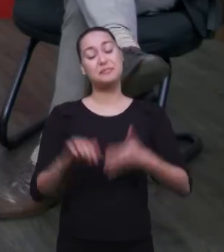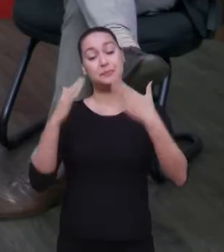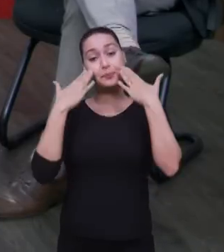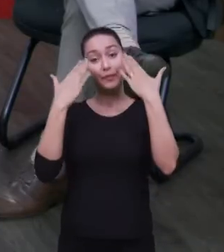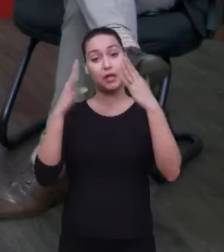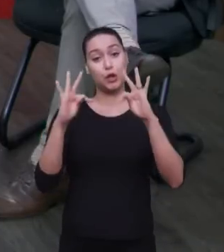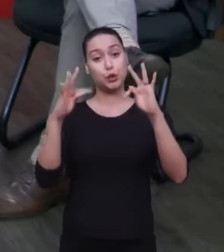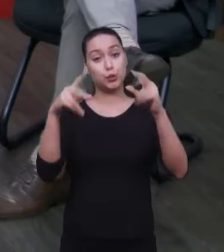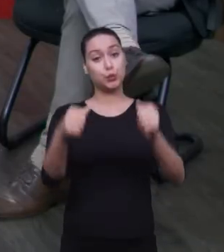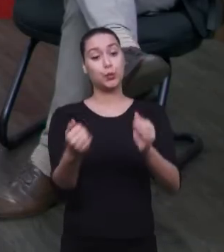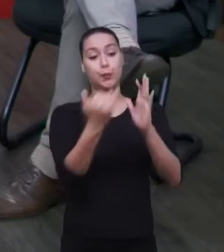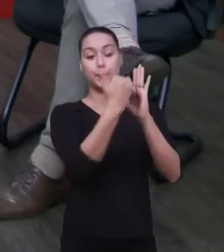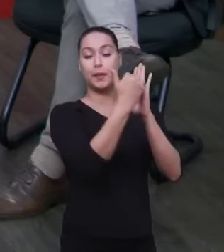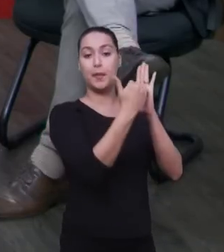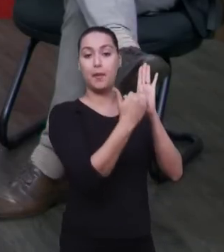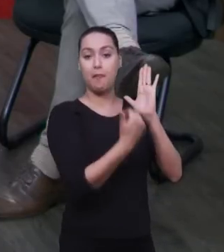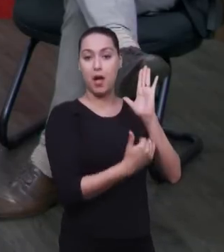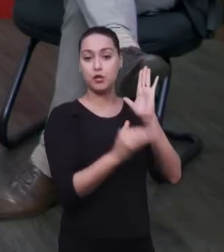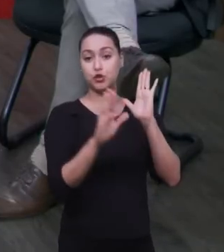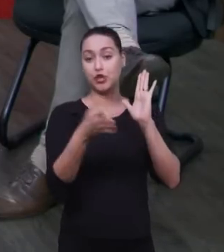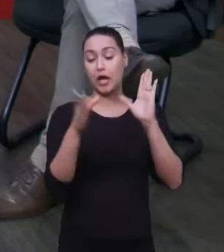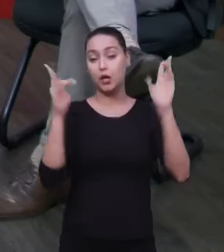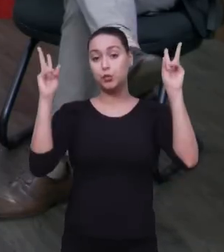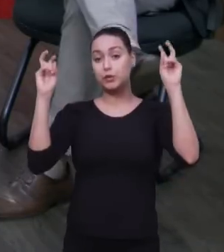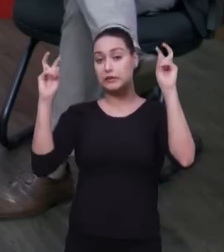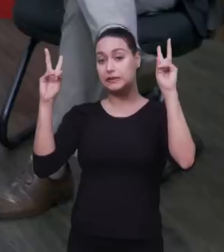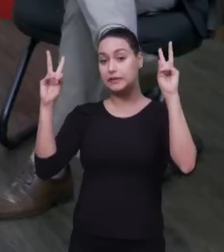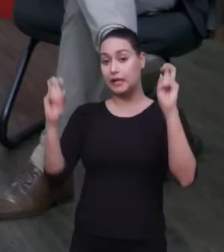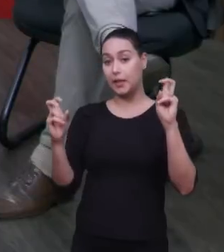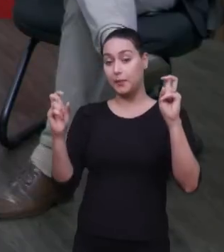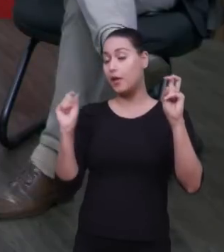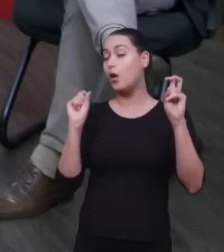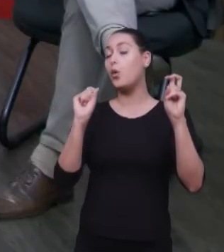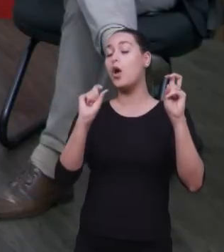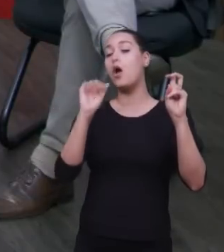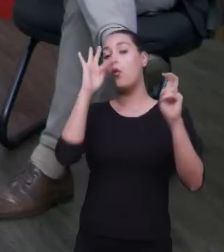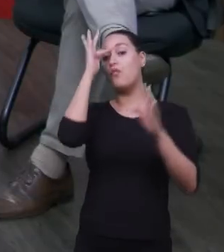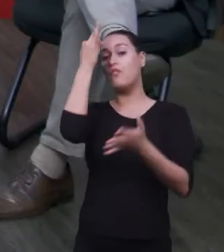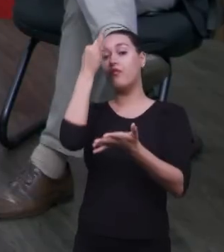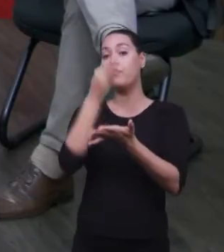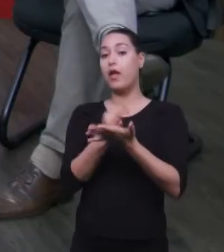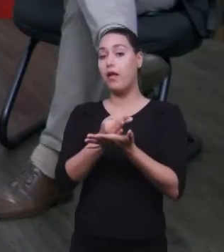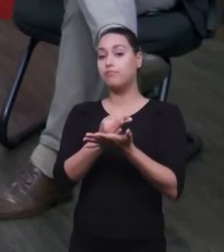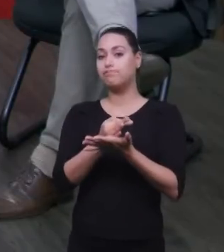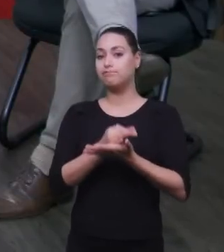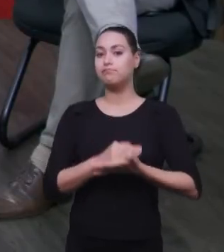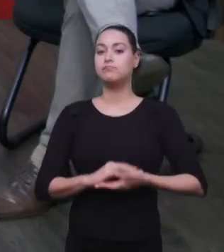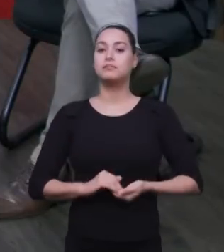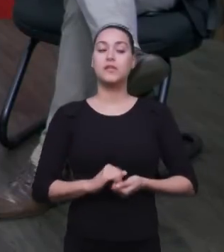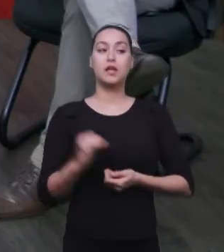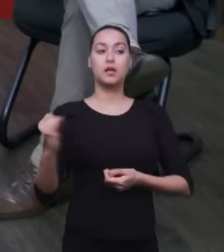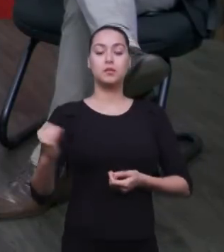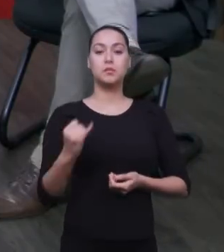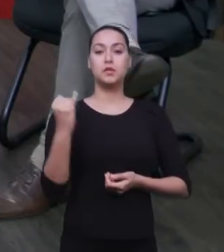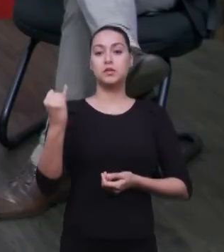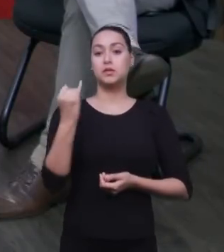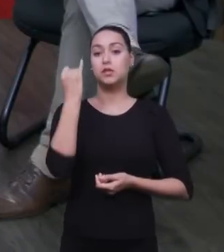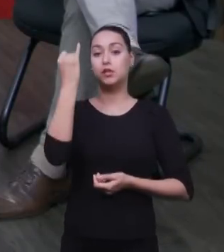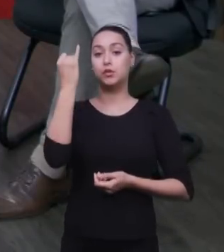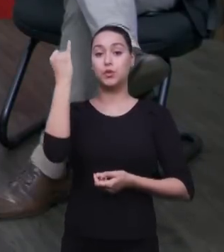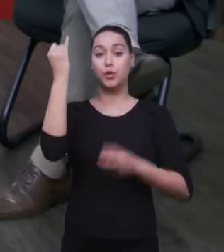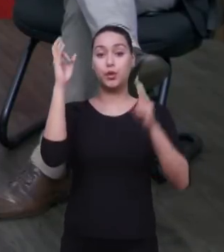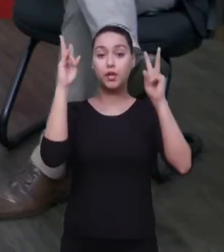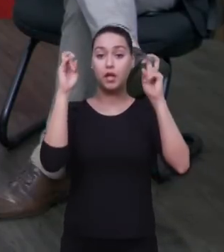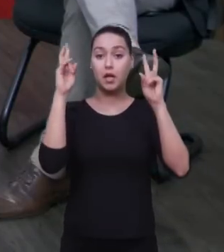todos apresentados aqui, eu quero falar sobre o tema de hoje. O tema de hoje é a fé. E é importante esse